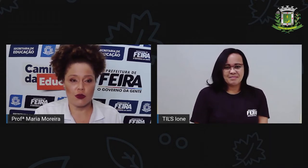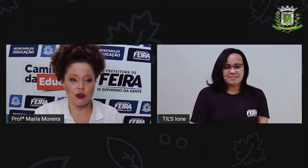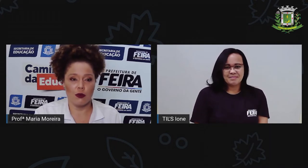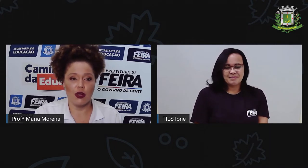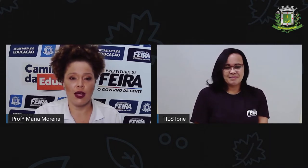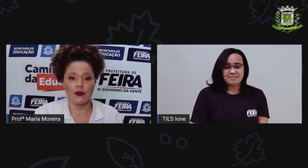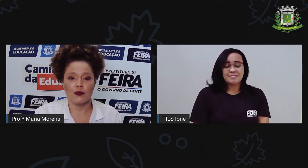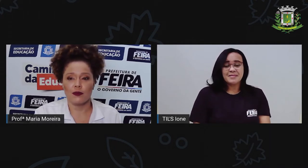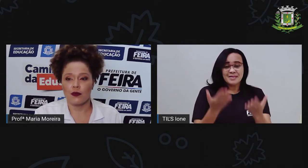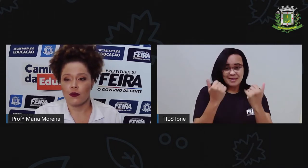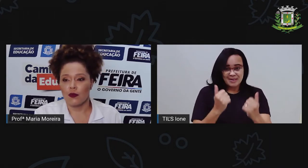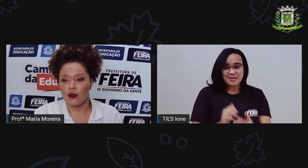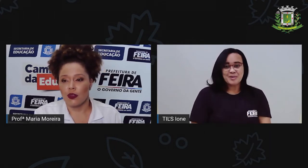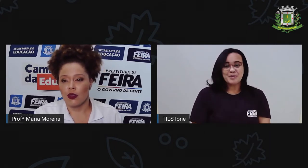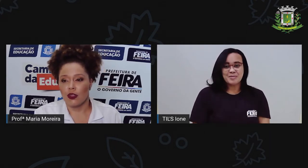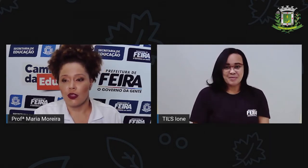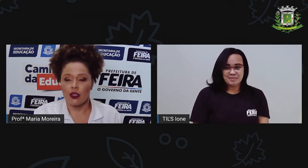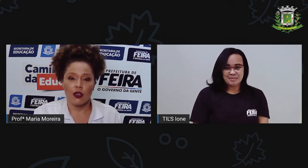Vamos lá.